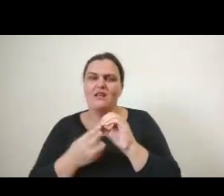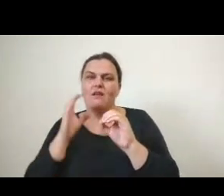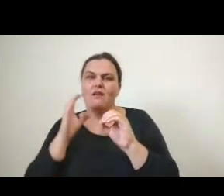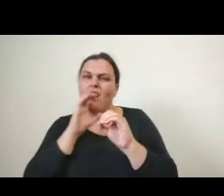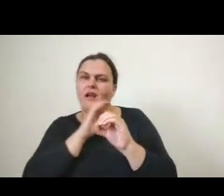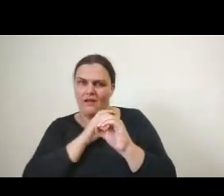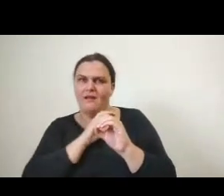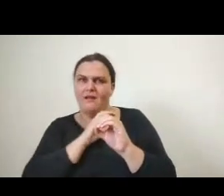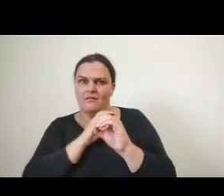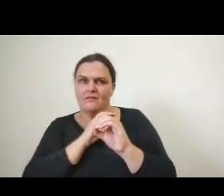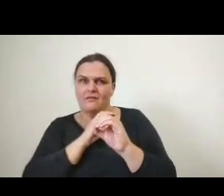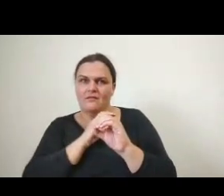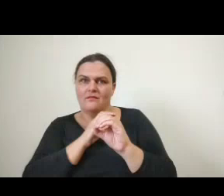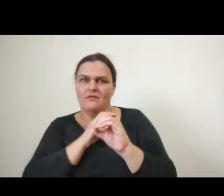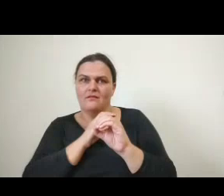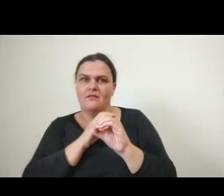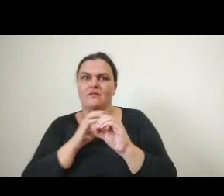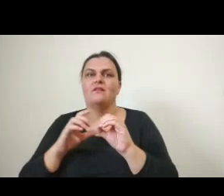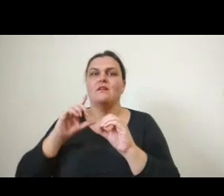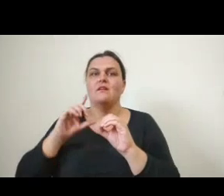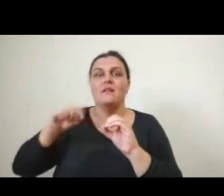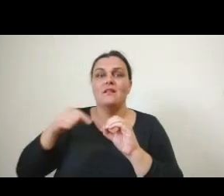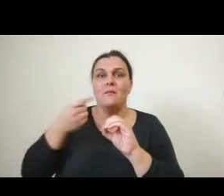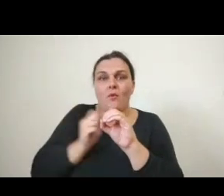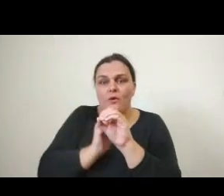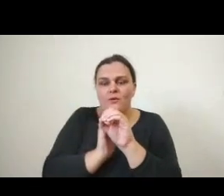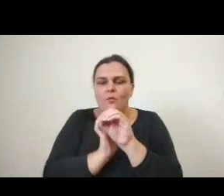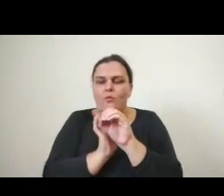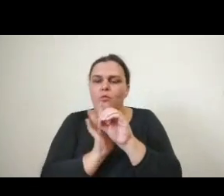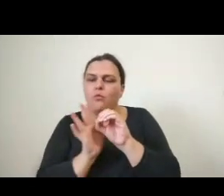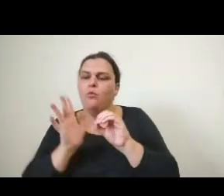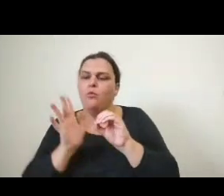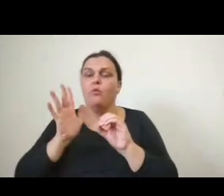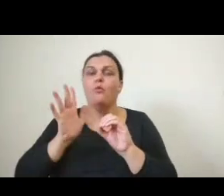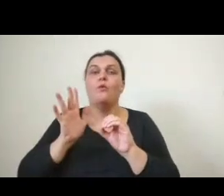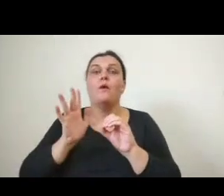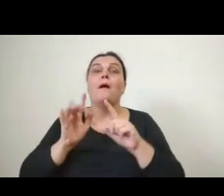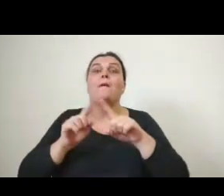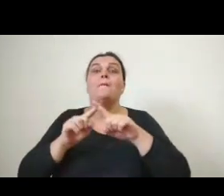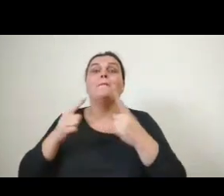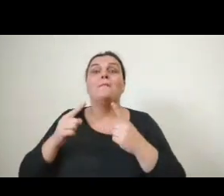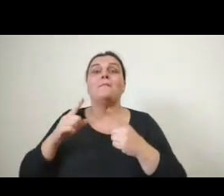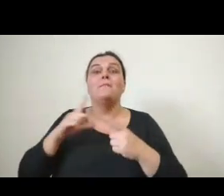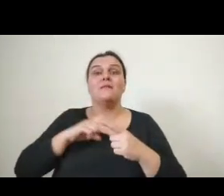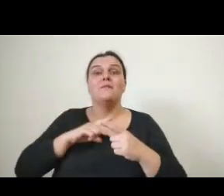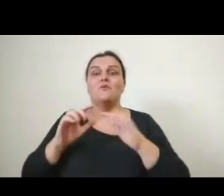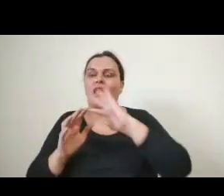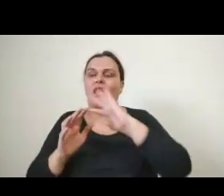parte é irradiada de volta, mas é bloqueada pelos gases do efeito estufa.